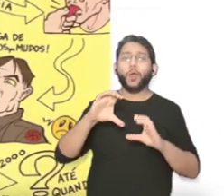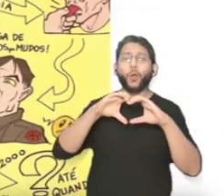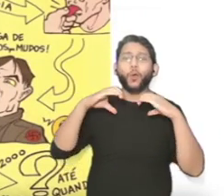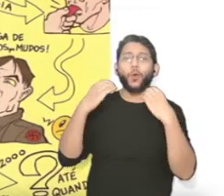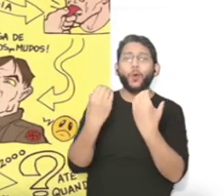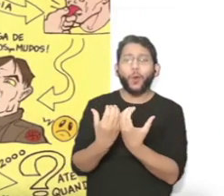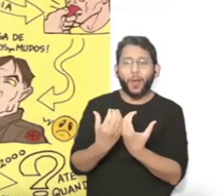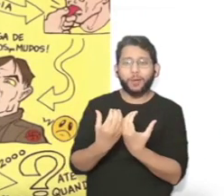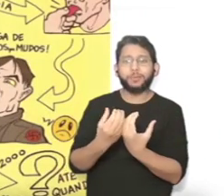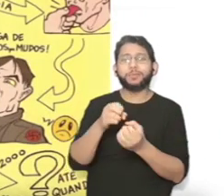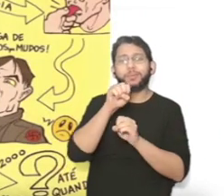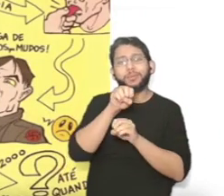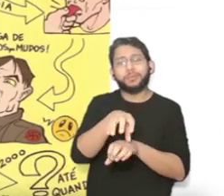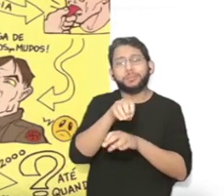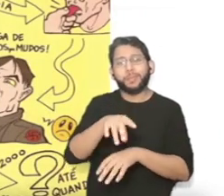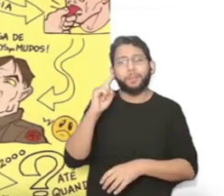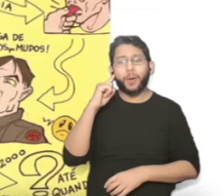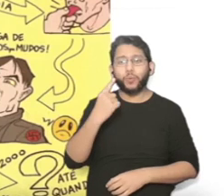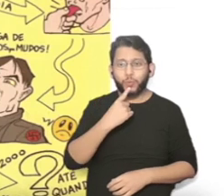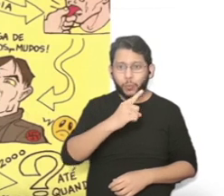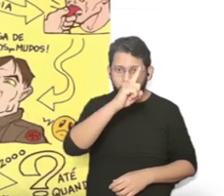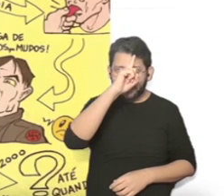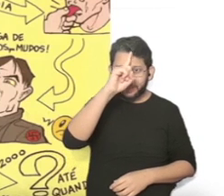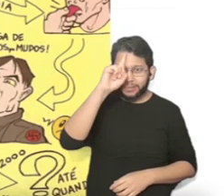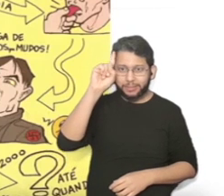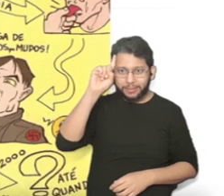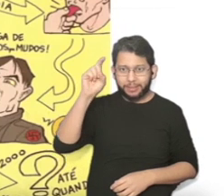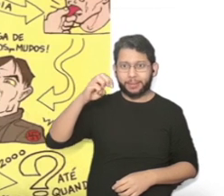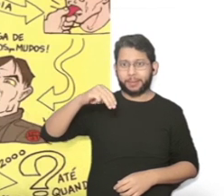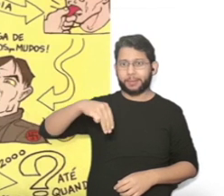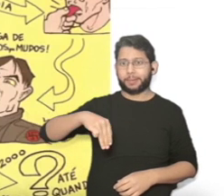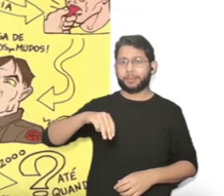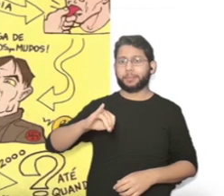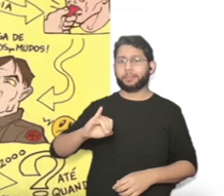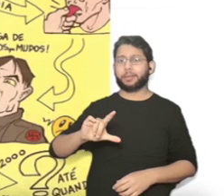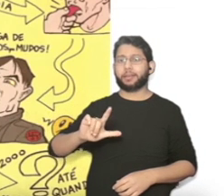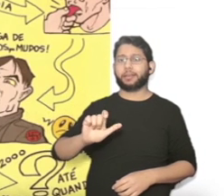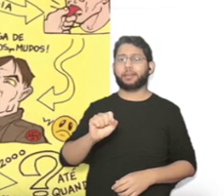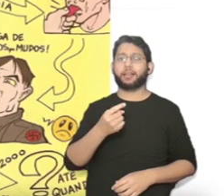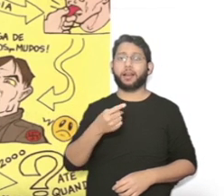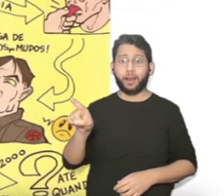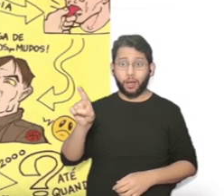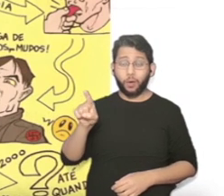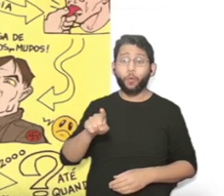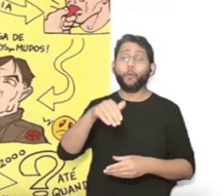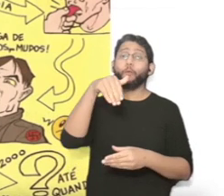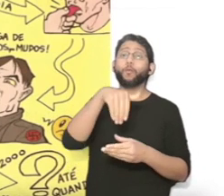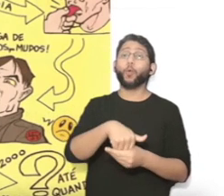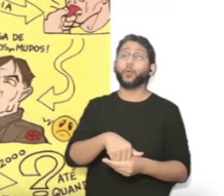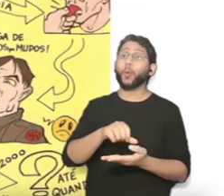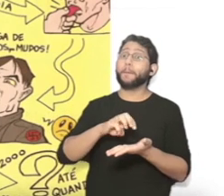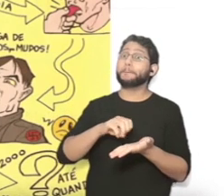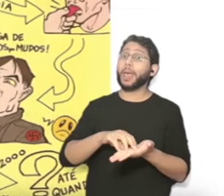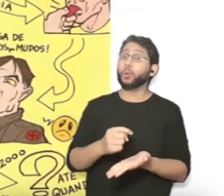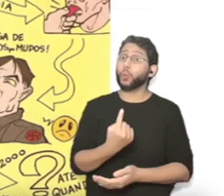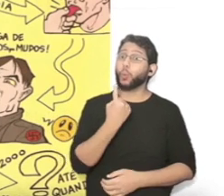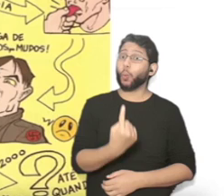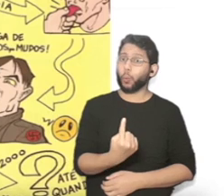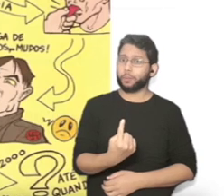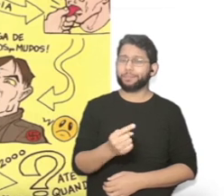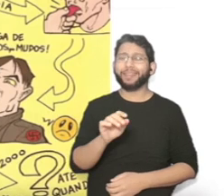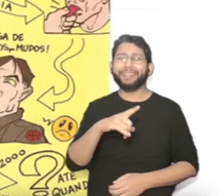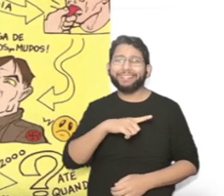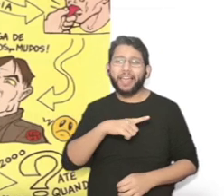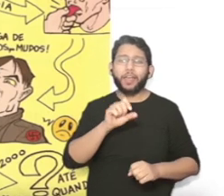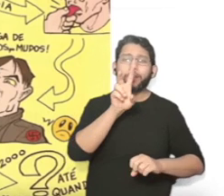Congresso Internacional de Educação para Surdos, também conhecido como Congresso de Milão, votou pelo método único. Entre o método